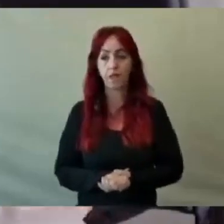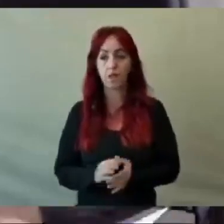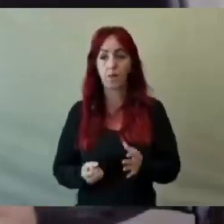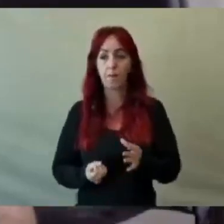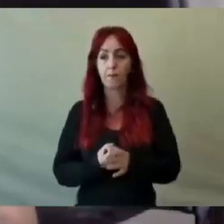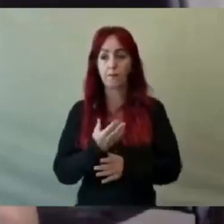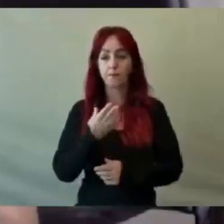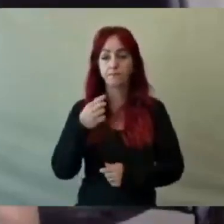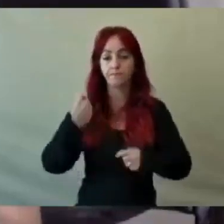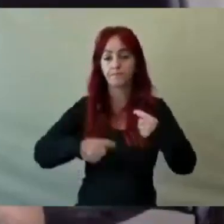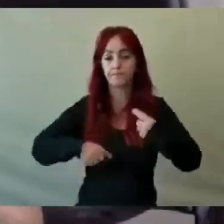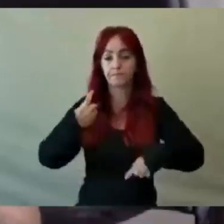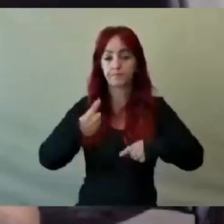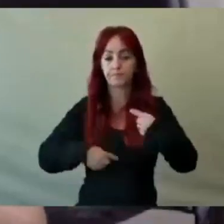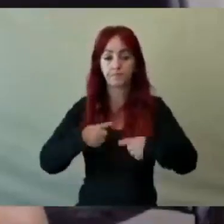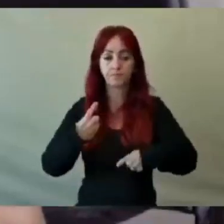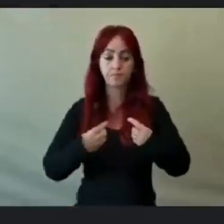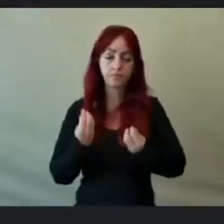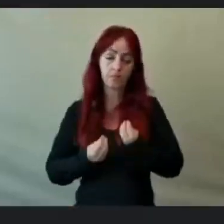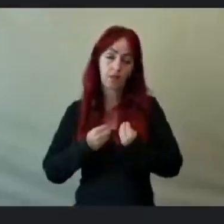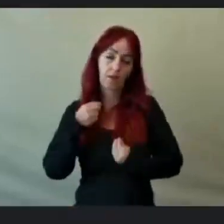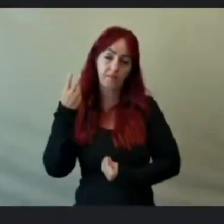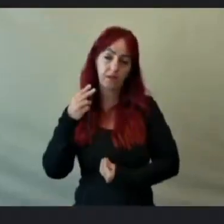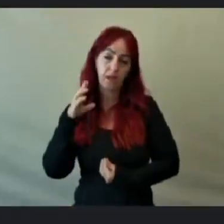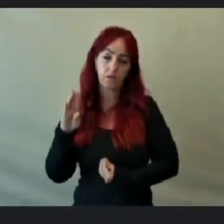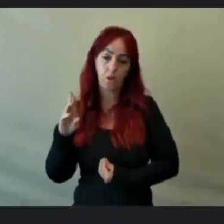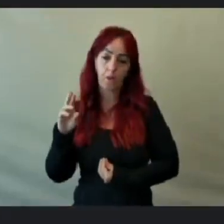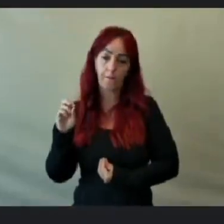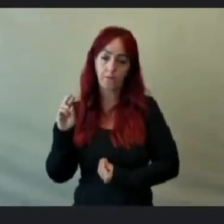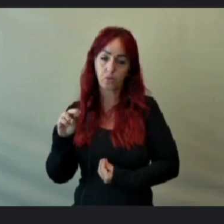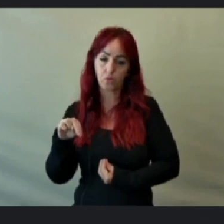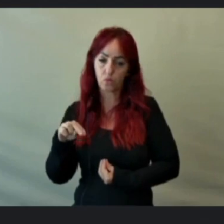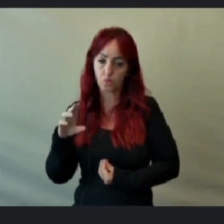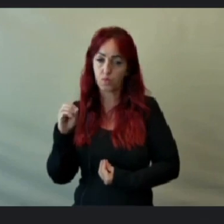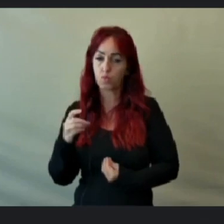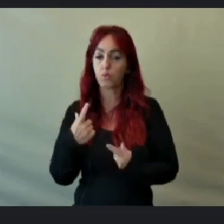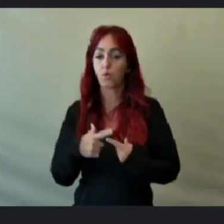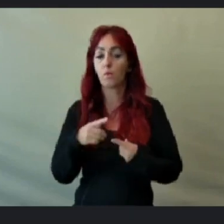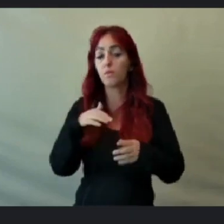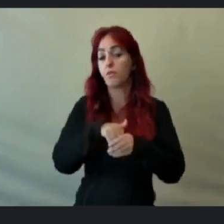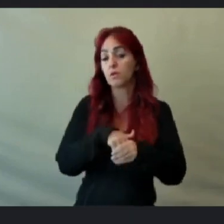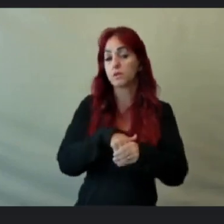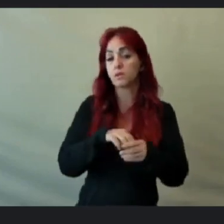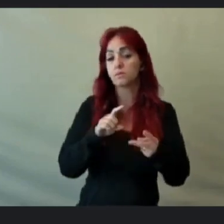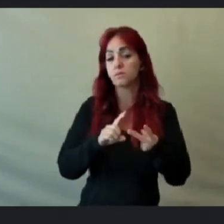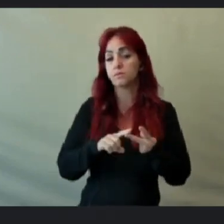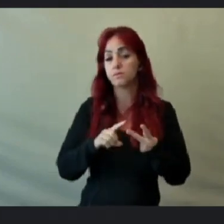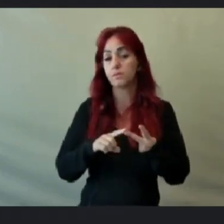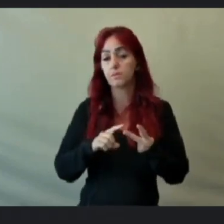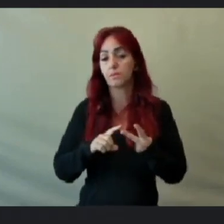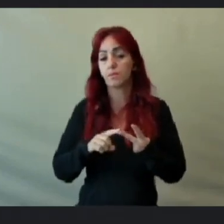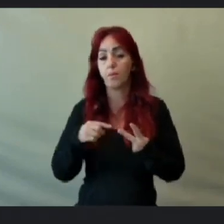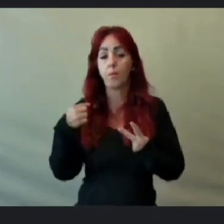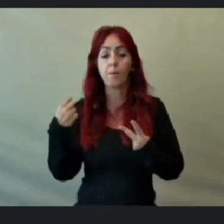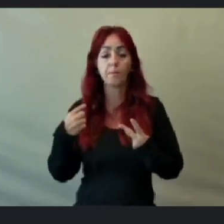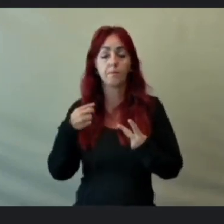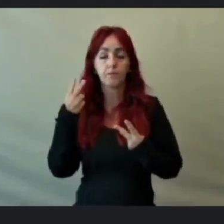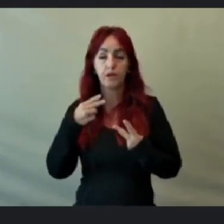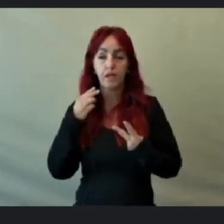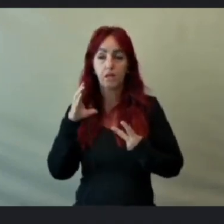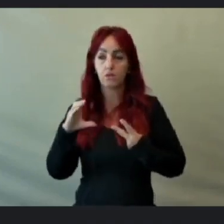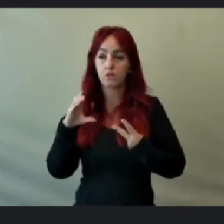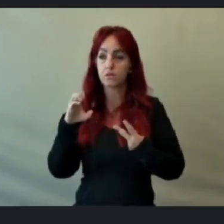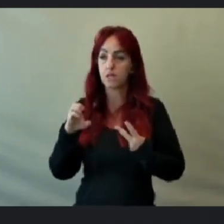vota, vereador doutor Bruno Pedralva? Com requerimento. Como vota, vereador doutor Célio Frois. Com